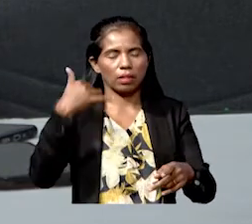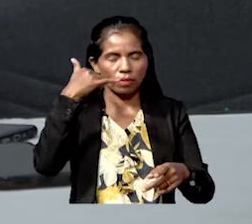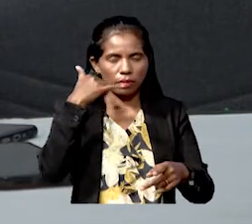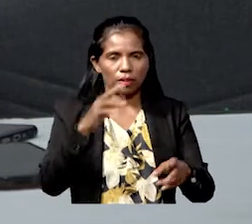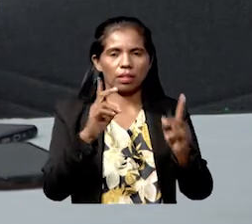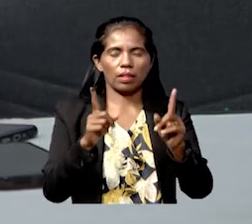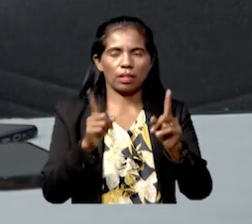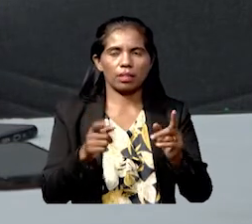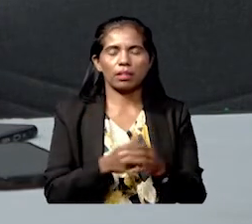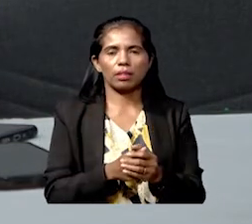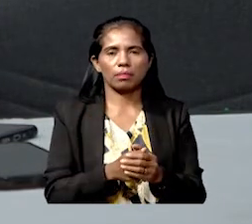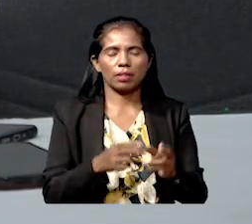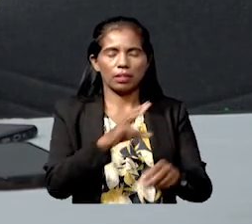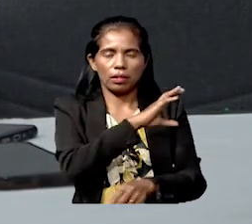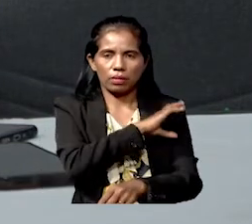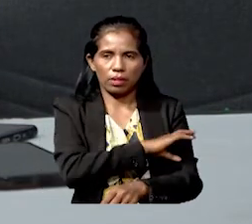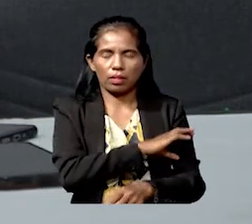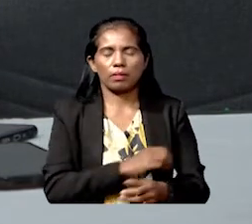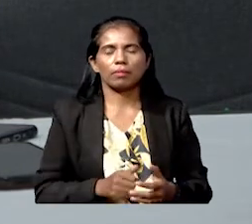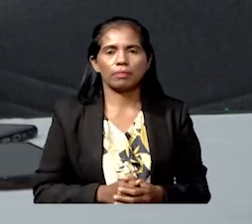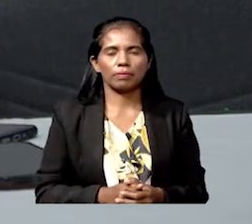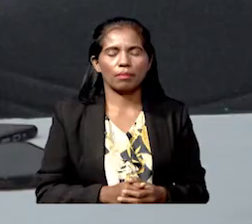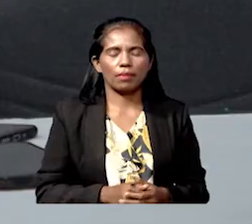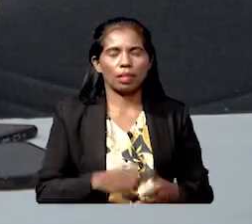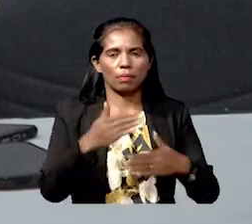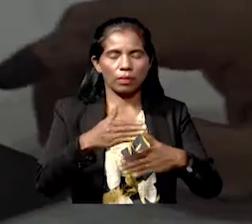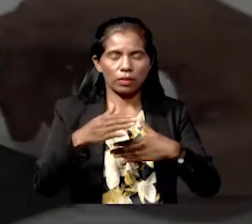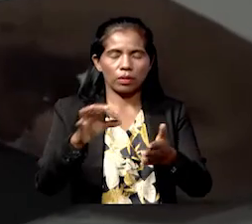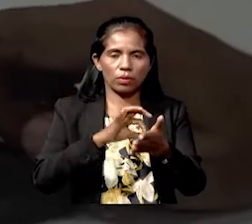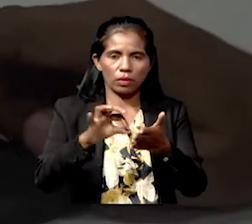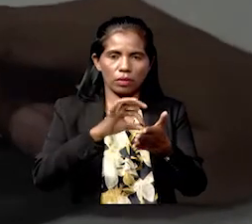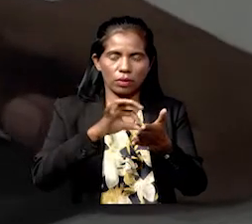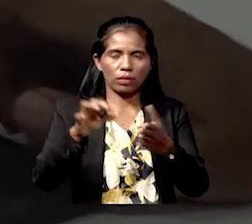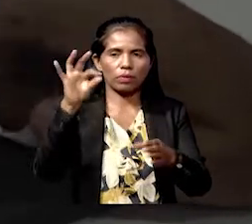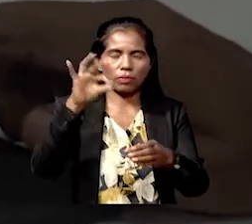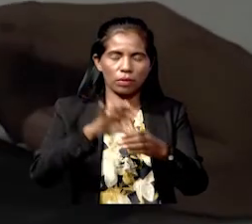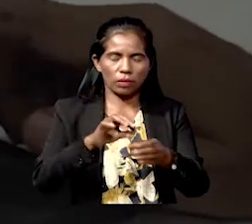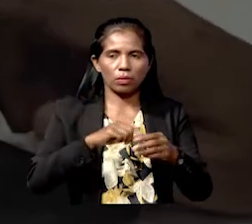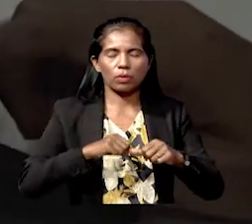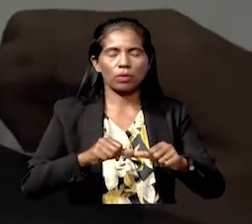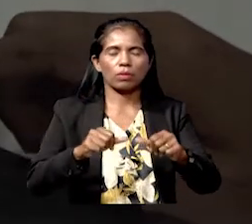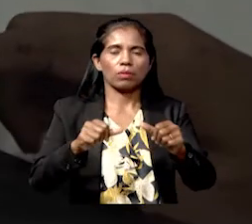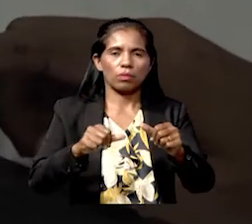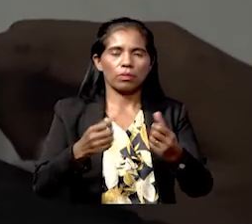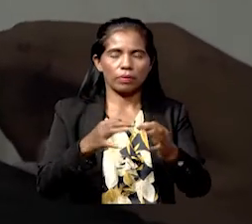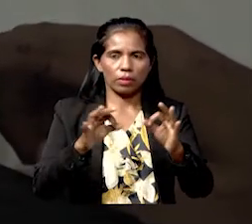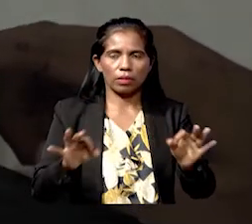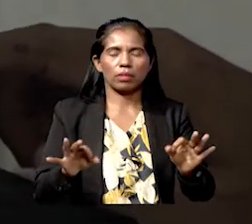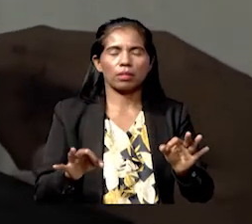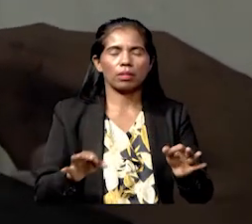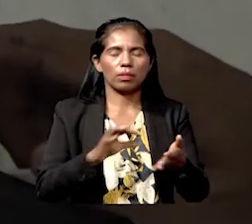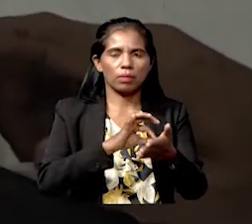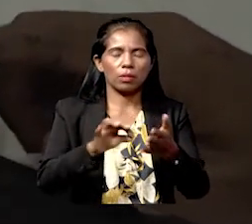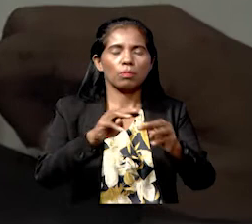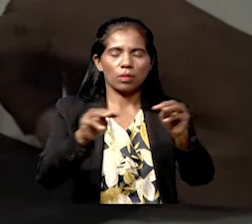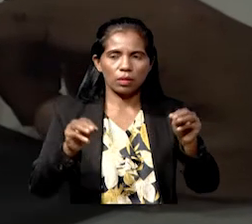parte segurança. Processo de contagem de votos continua lá, e a diáspora quase conclui ona no apuramento municipal